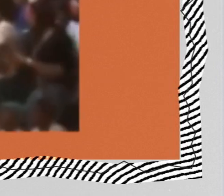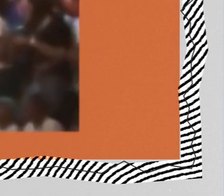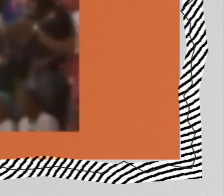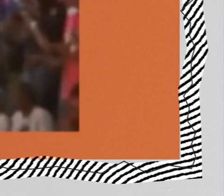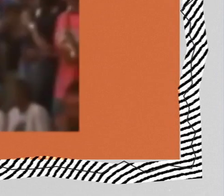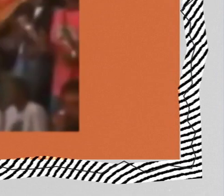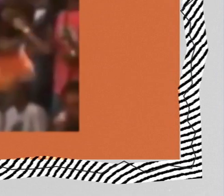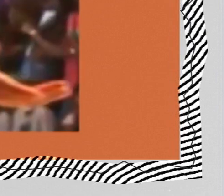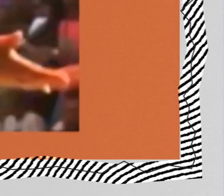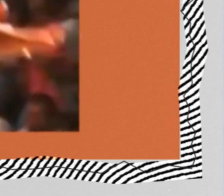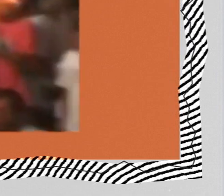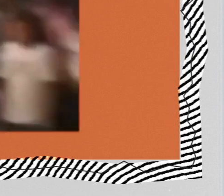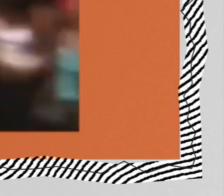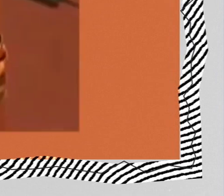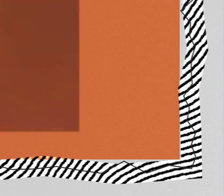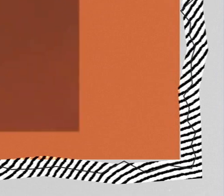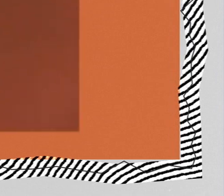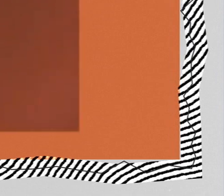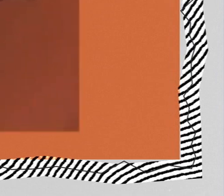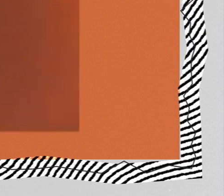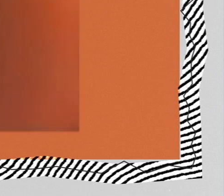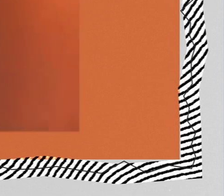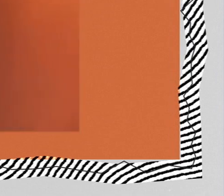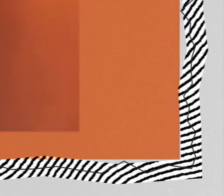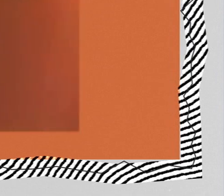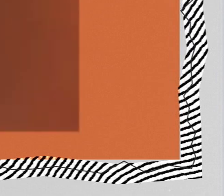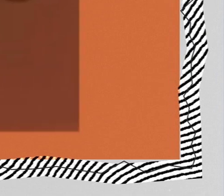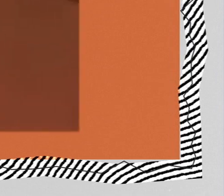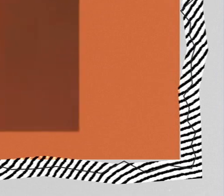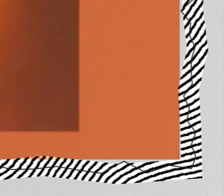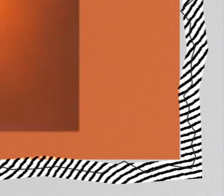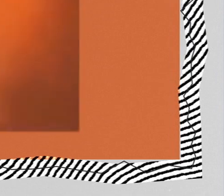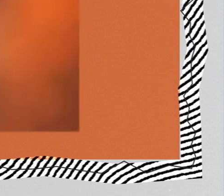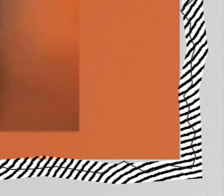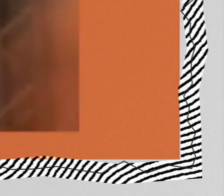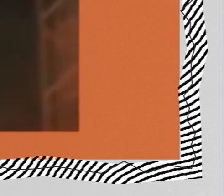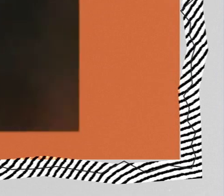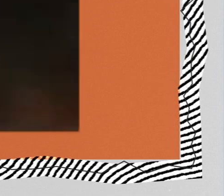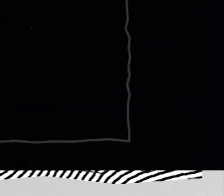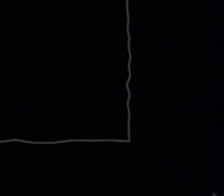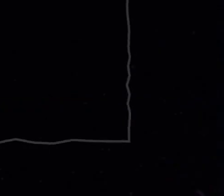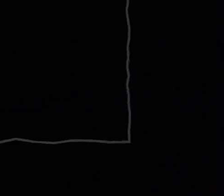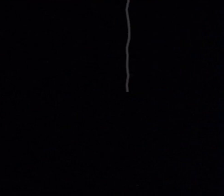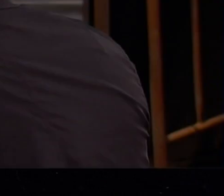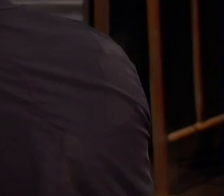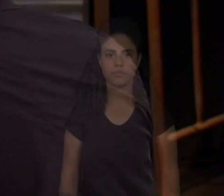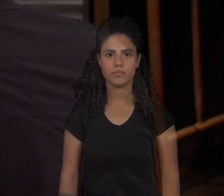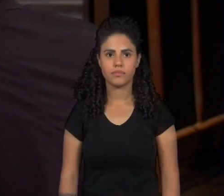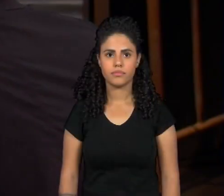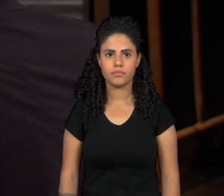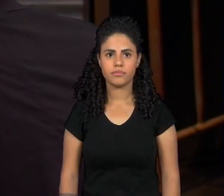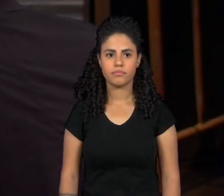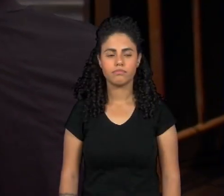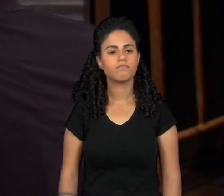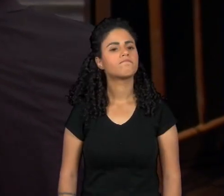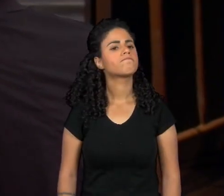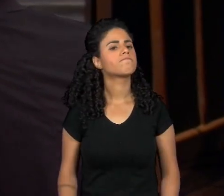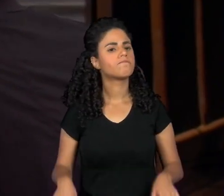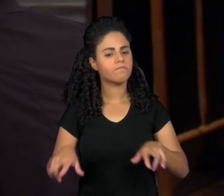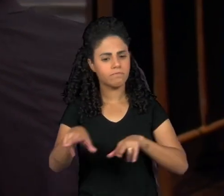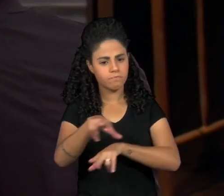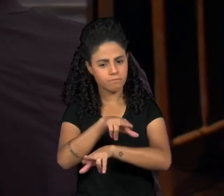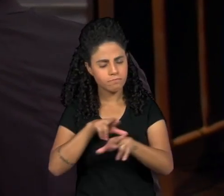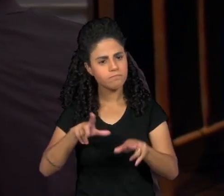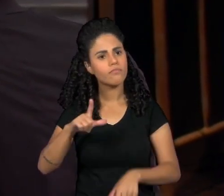de liberdade. O povo negro pede igualdade, deixando de lado as separações. São divindades,